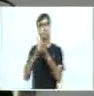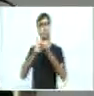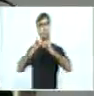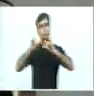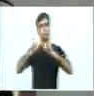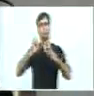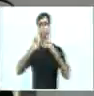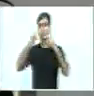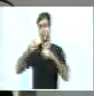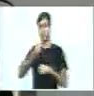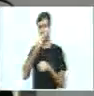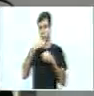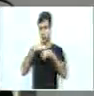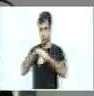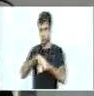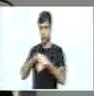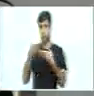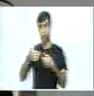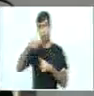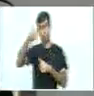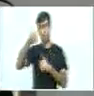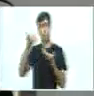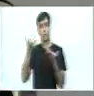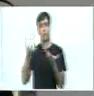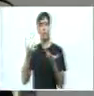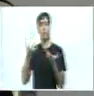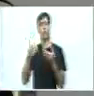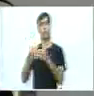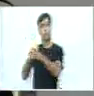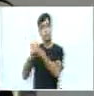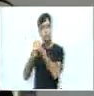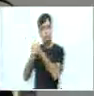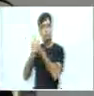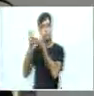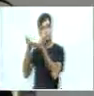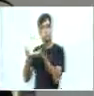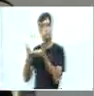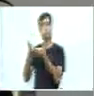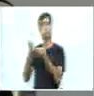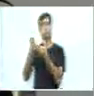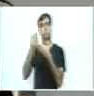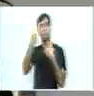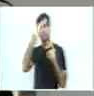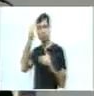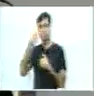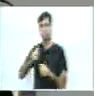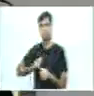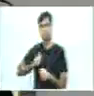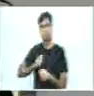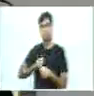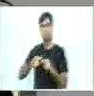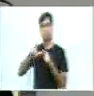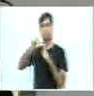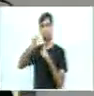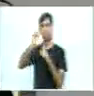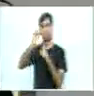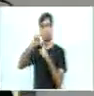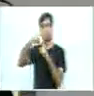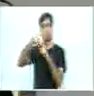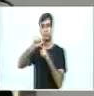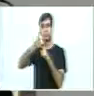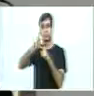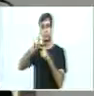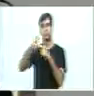noite a todos. Primeiramente, queria parabenizar, né, e agradecer que a presença do Leonardo Rezende,